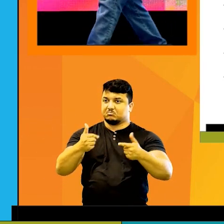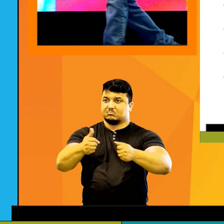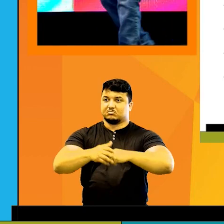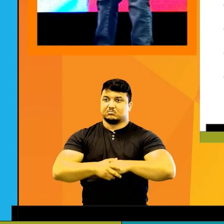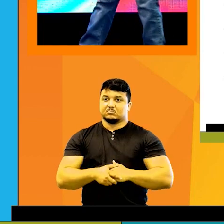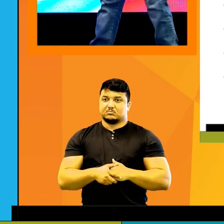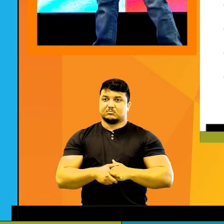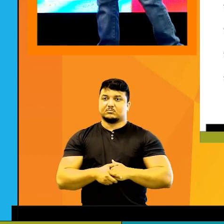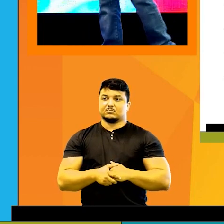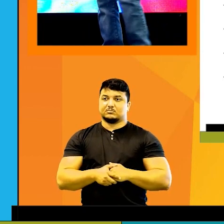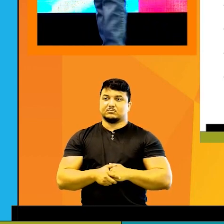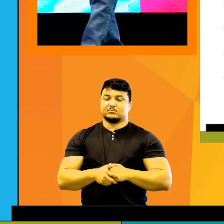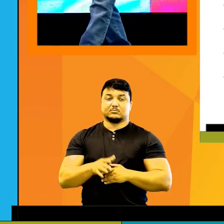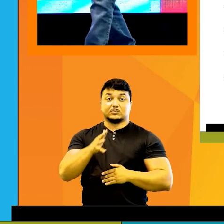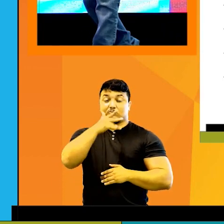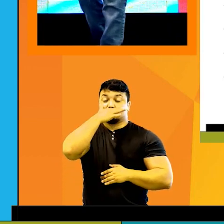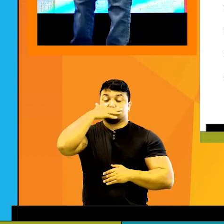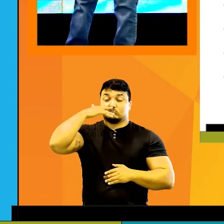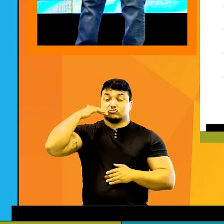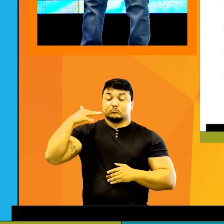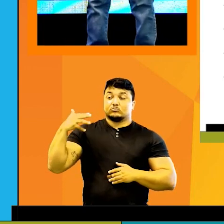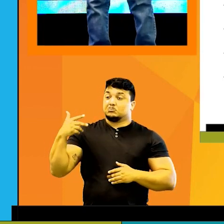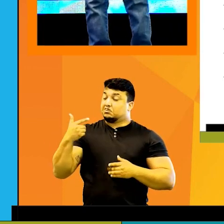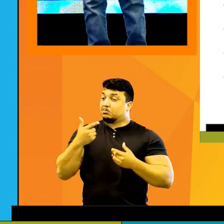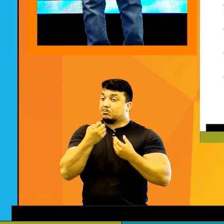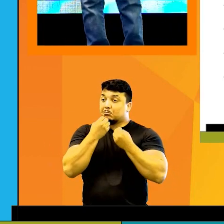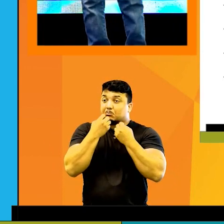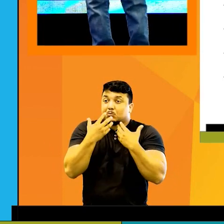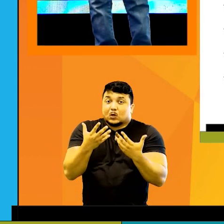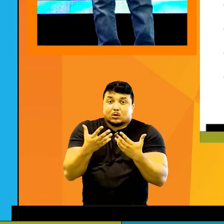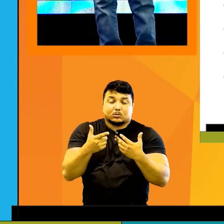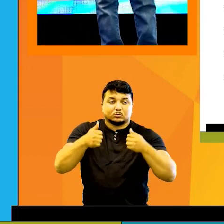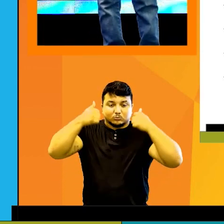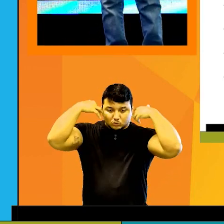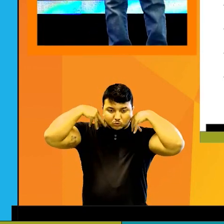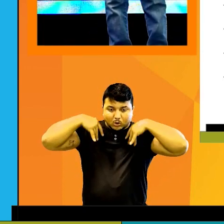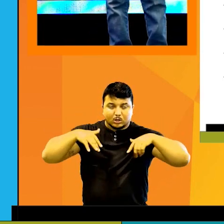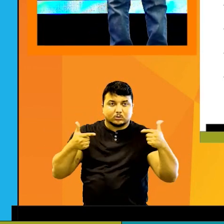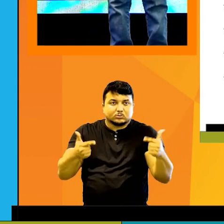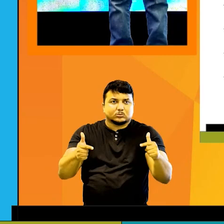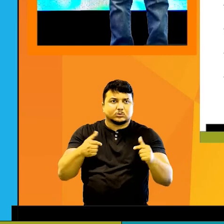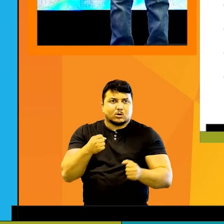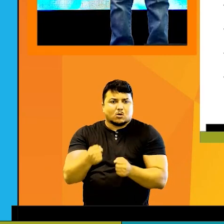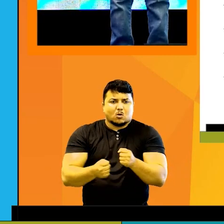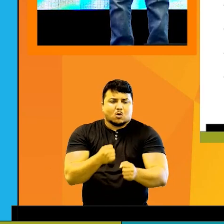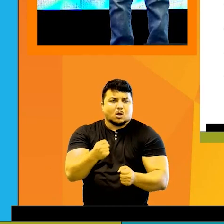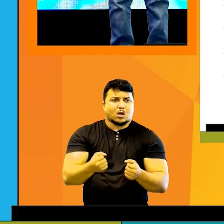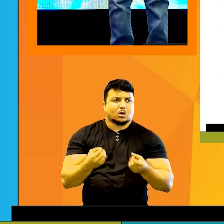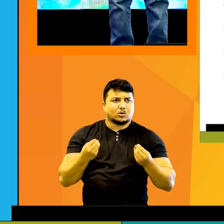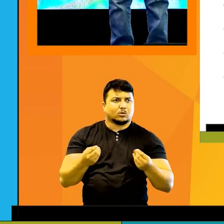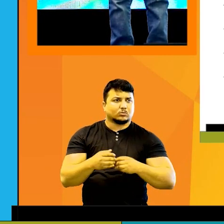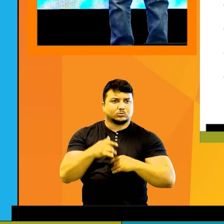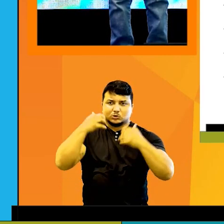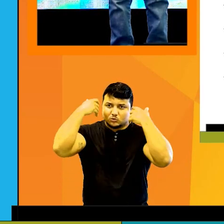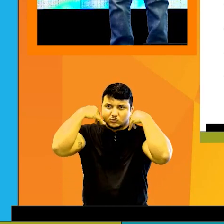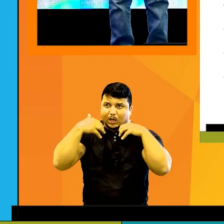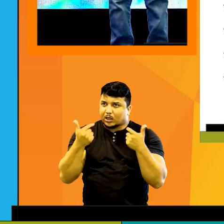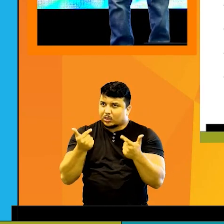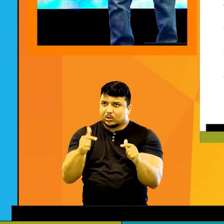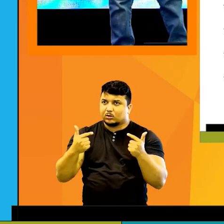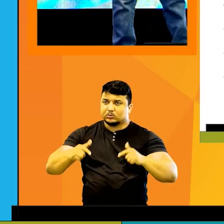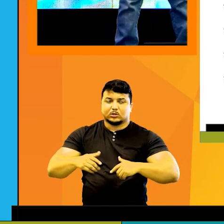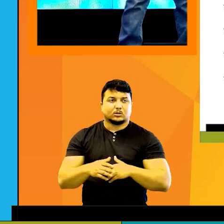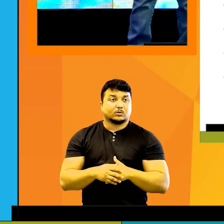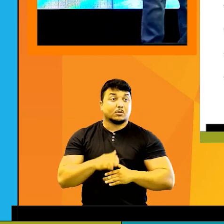detalhe, cheirosa. A Iracema não transpirava. Ela corria tanto. Não, suava não.